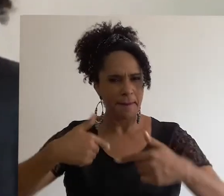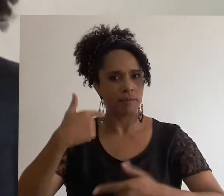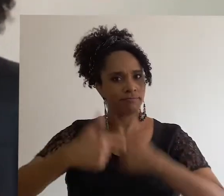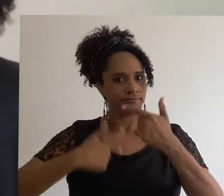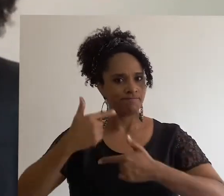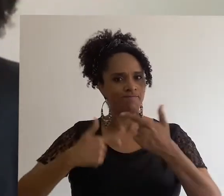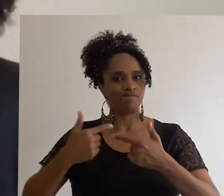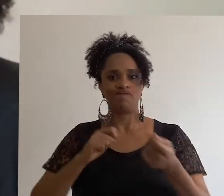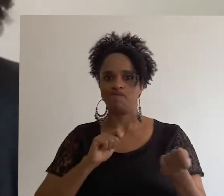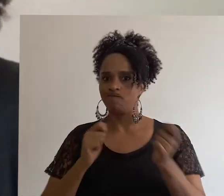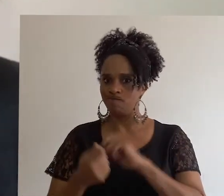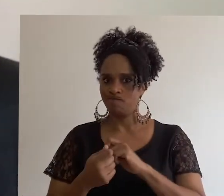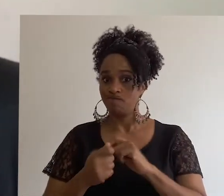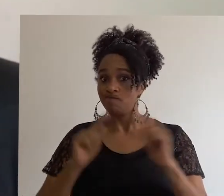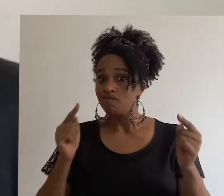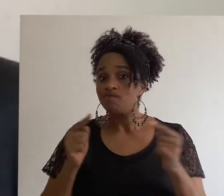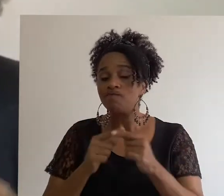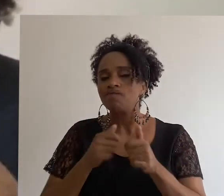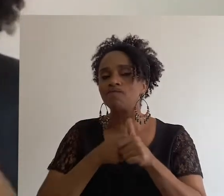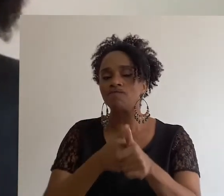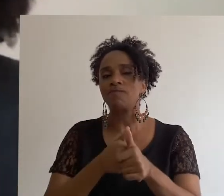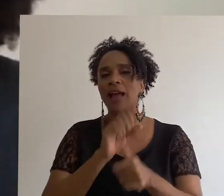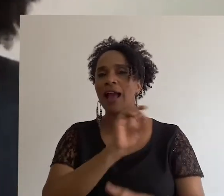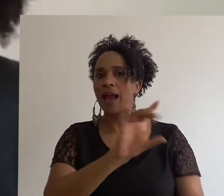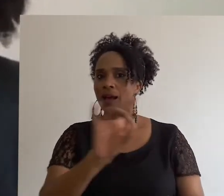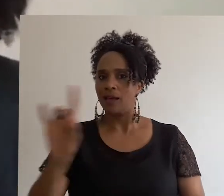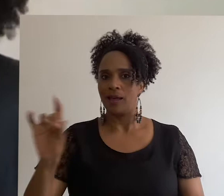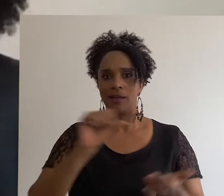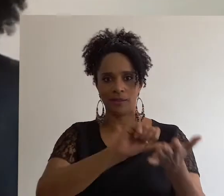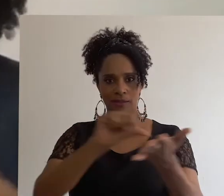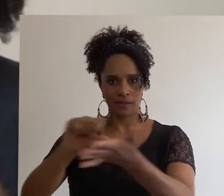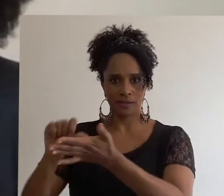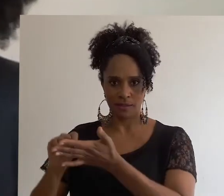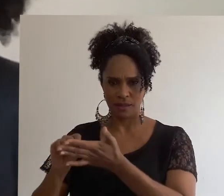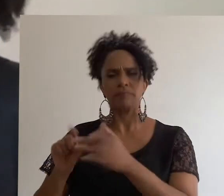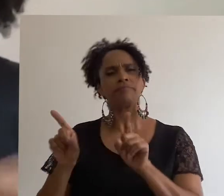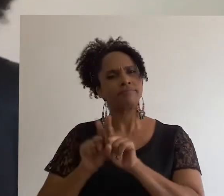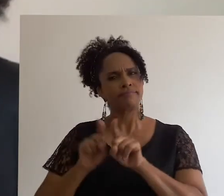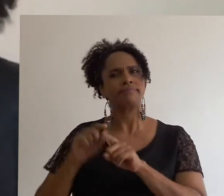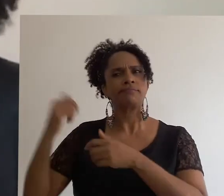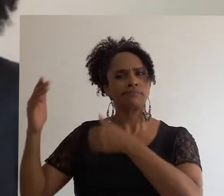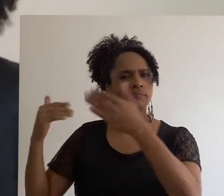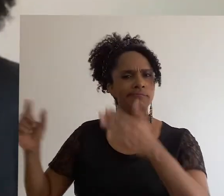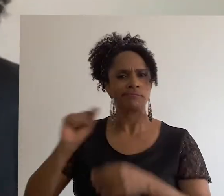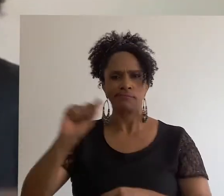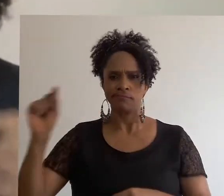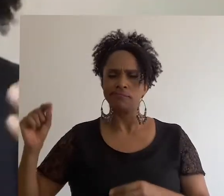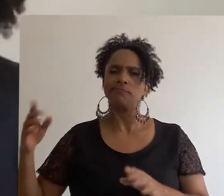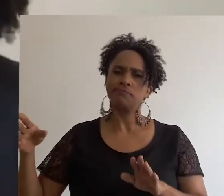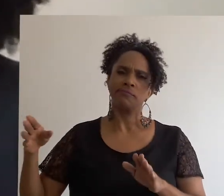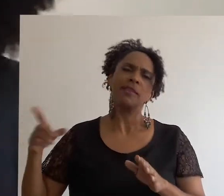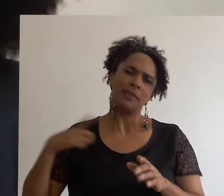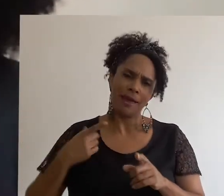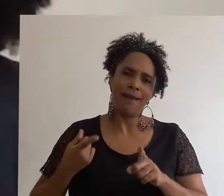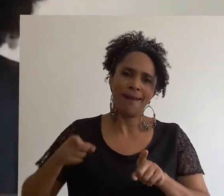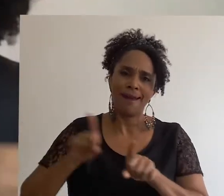numa reestruturação a partir dos campi, sem desconsiderar, né, articulações com diversas entidades, né,